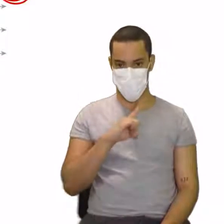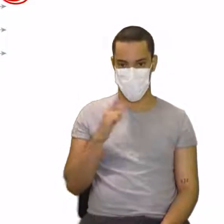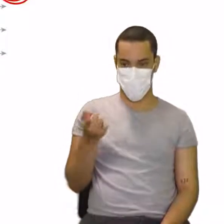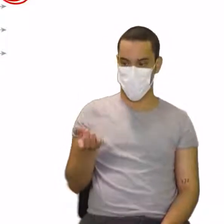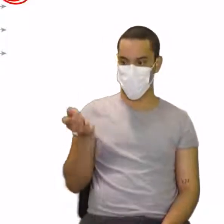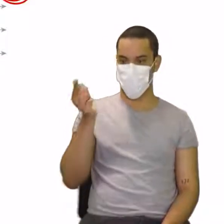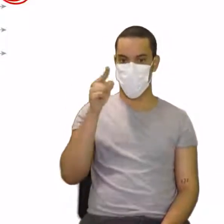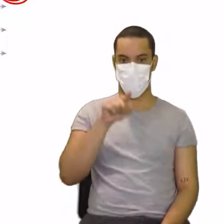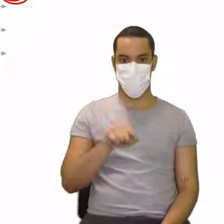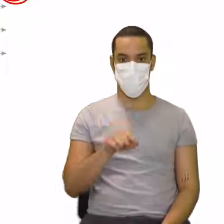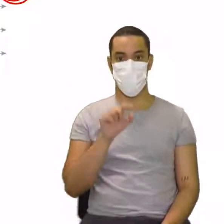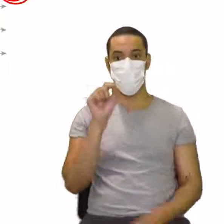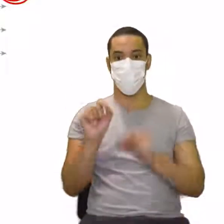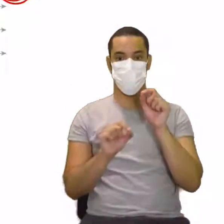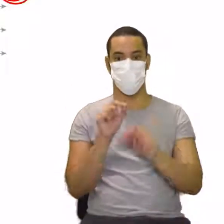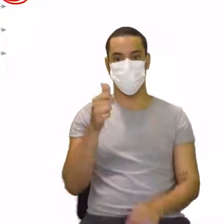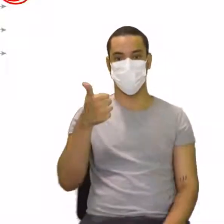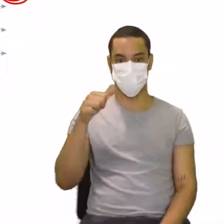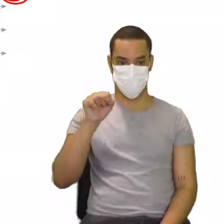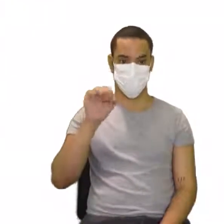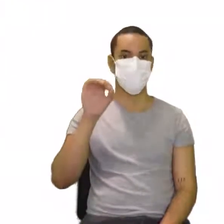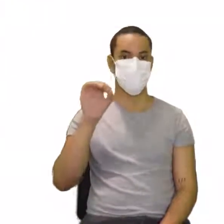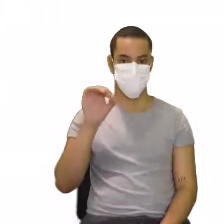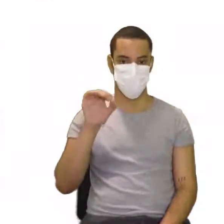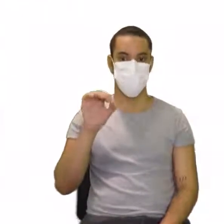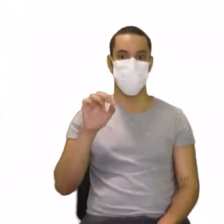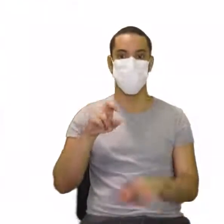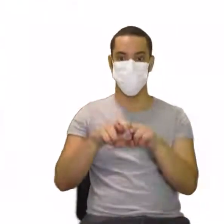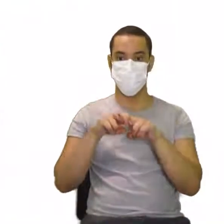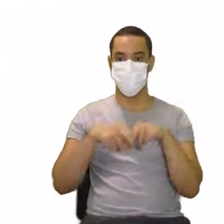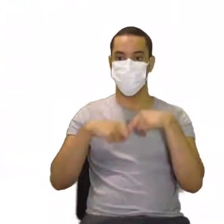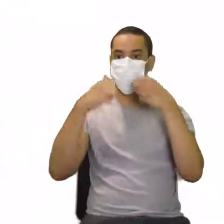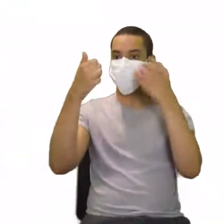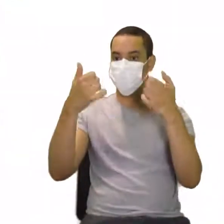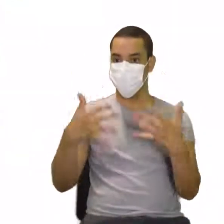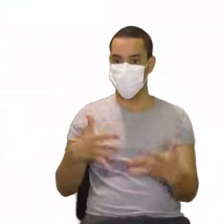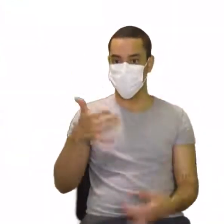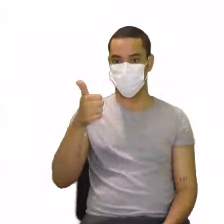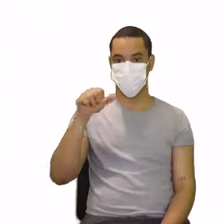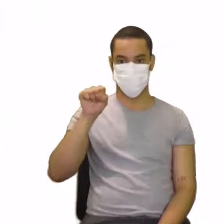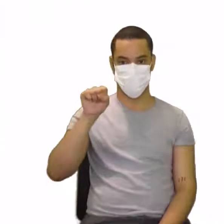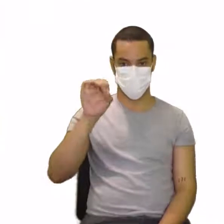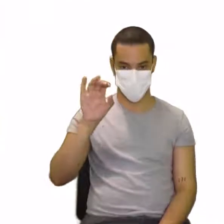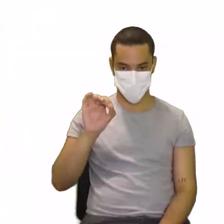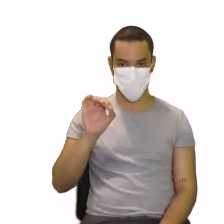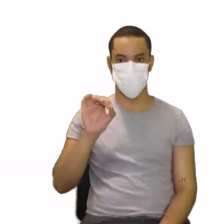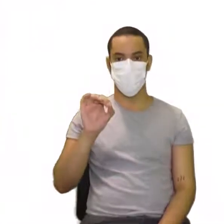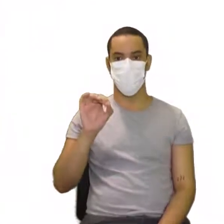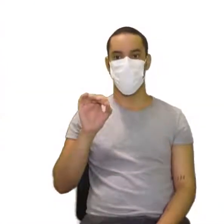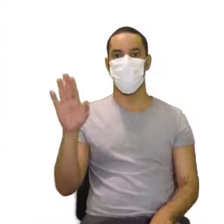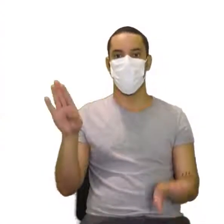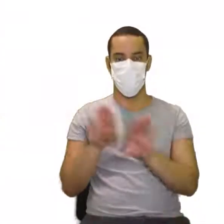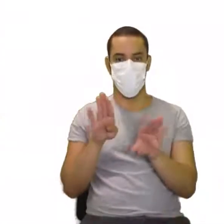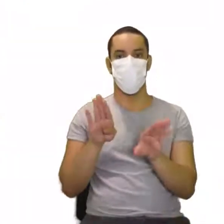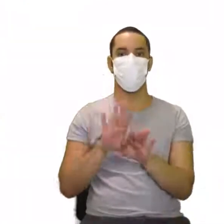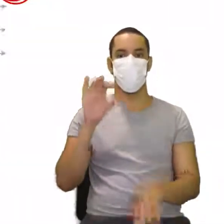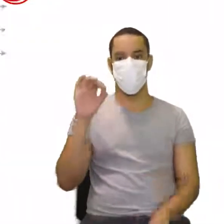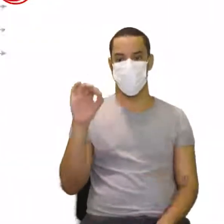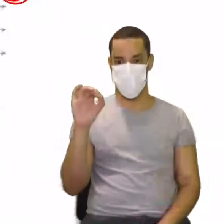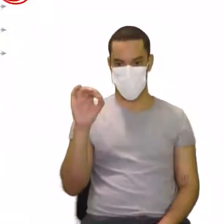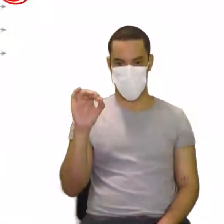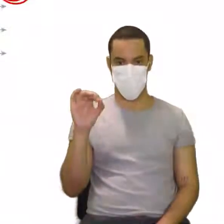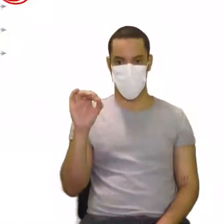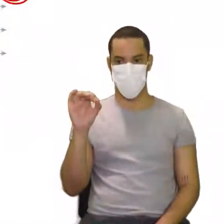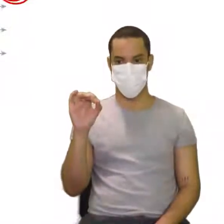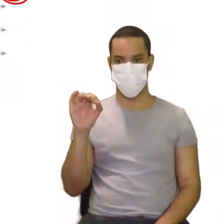é o quê? 180. E pela definição, o seno aqui de 180 vai ficar como sendo zero.